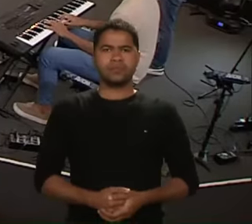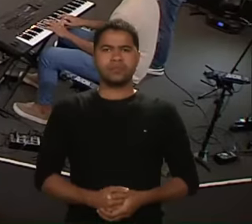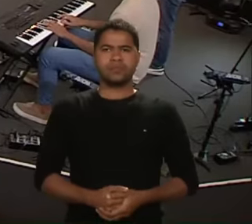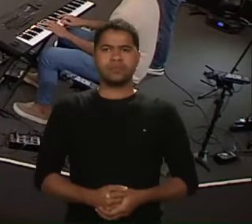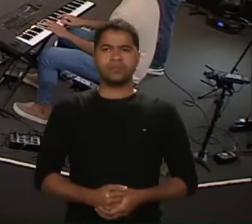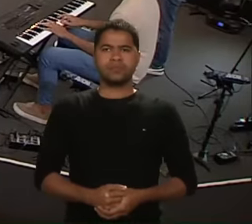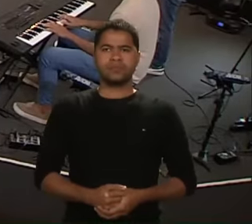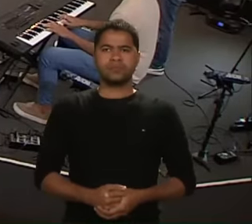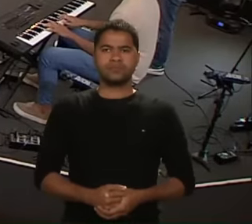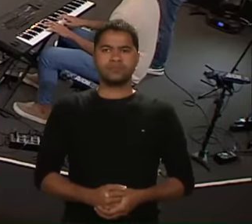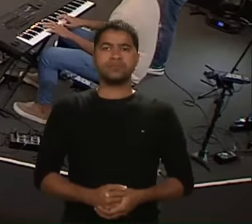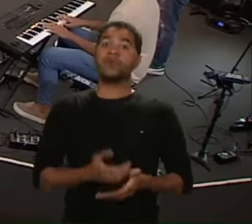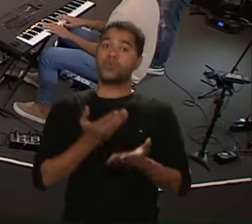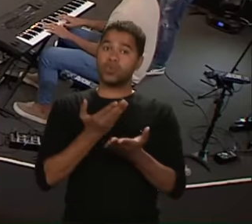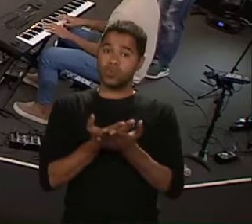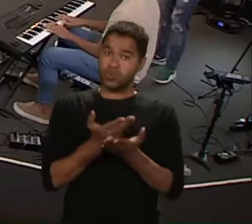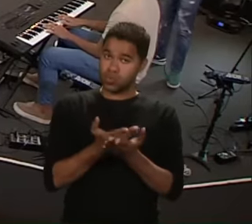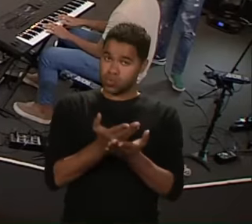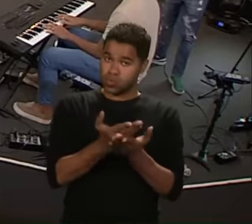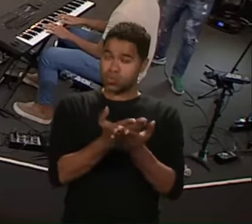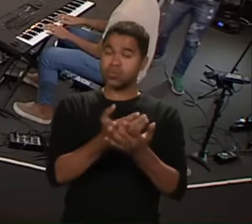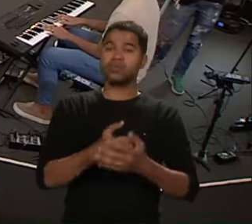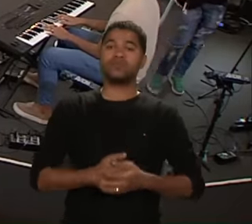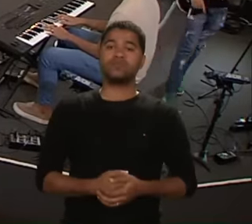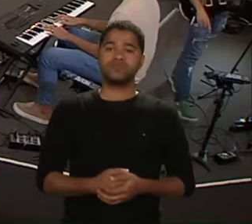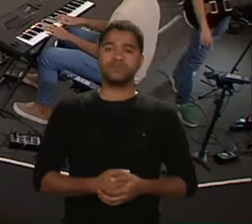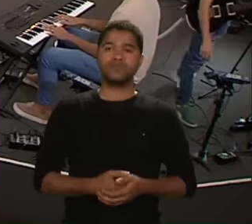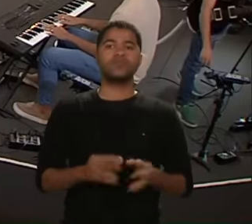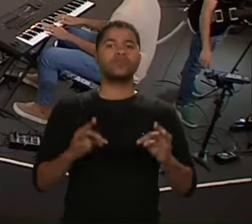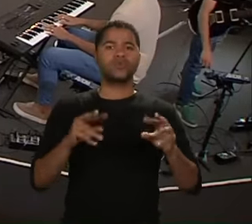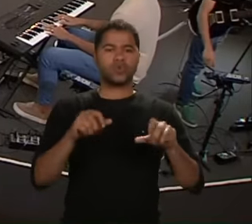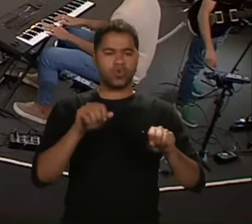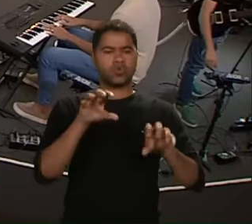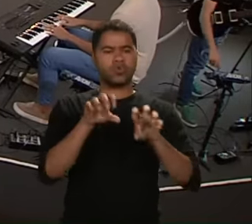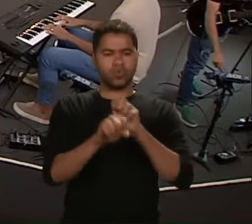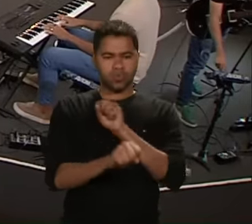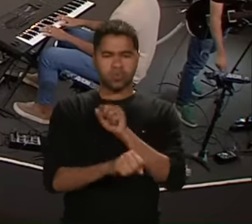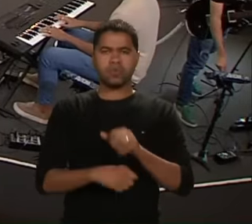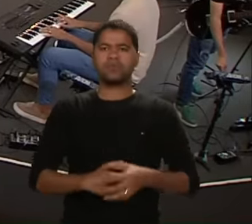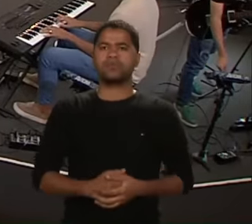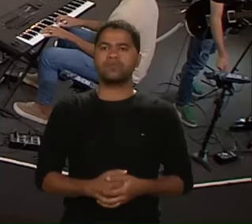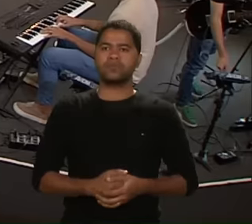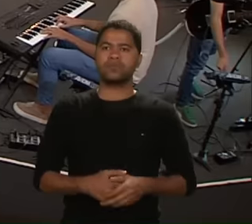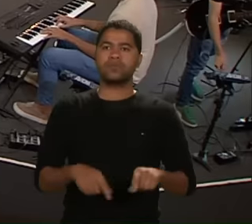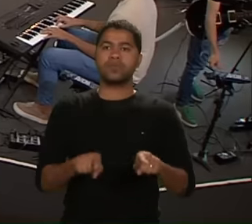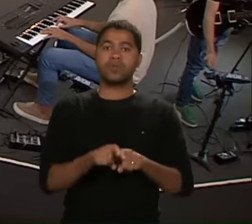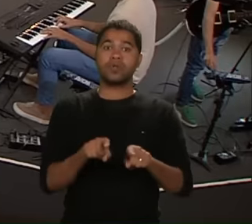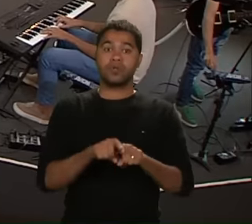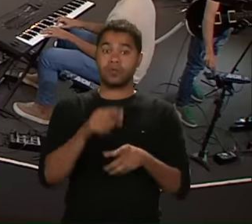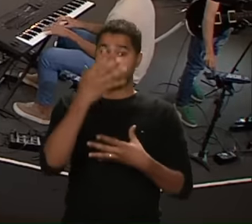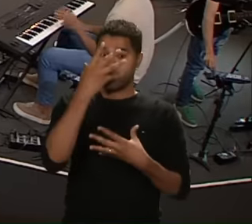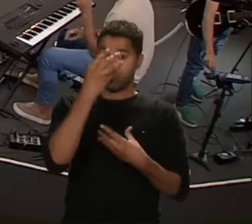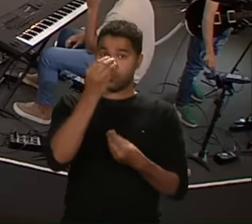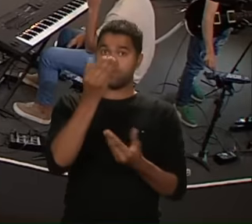deixei para eles estudo, todos eles formaram, e deixei uma fé.